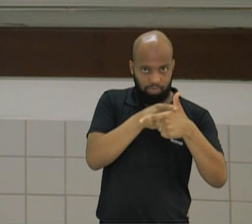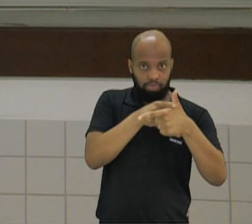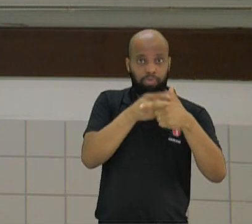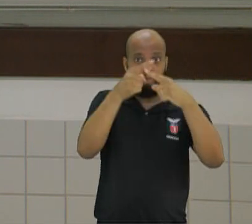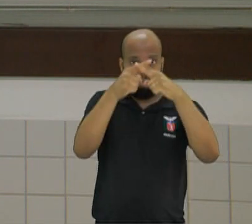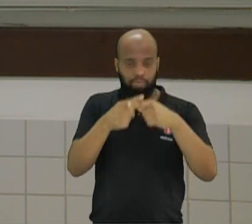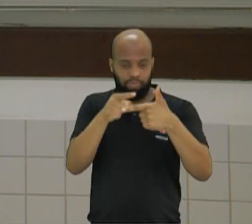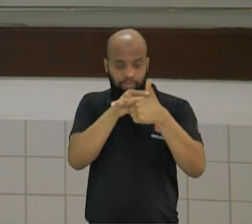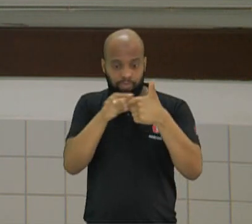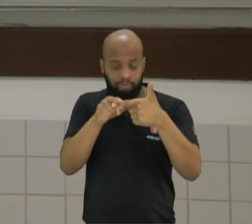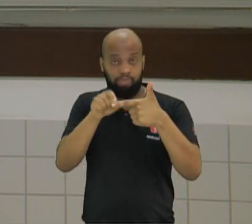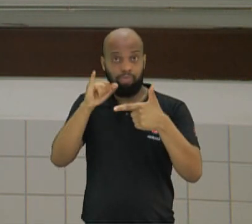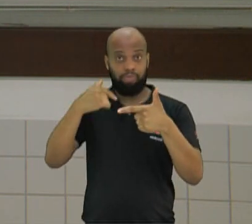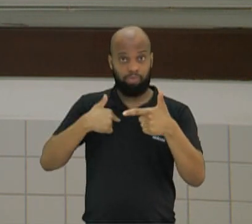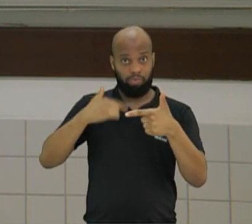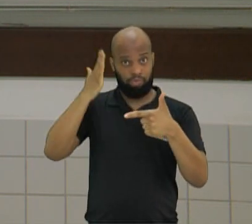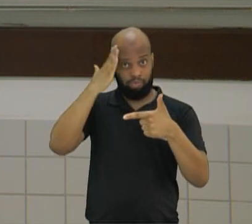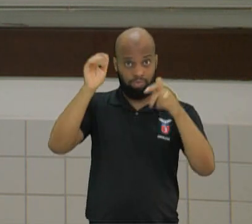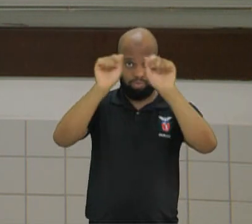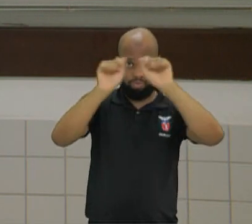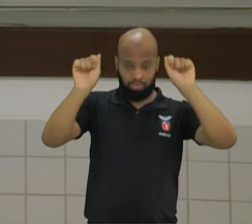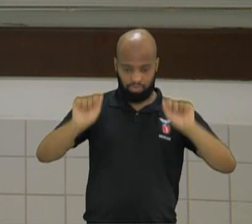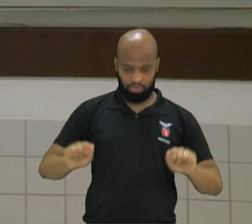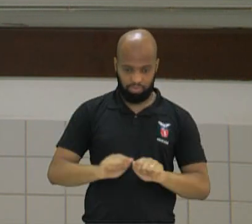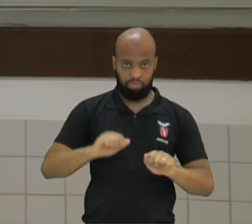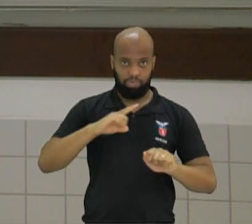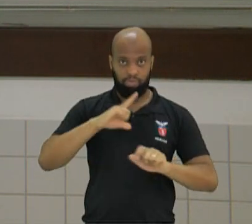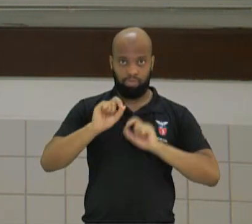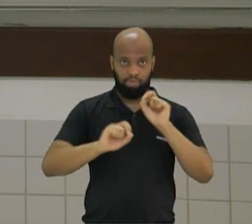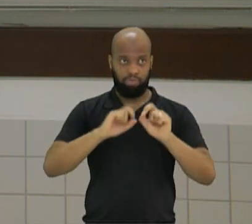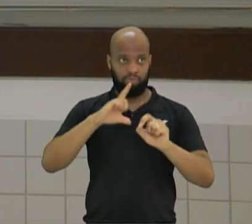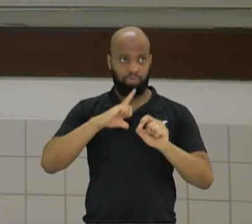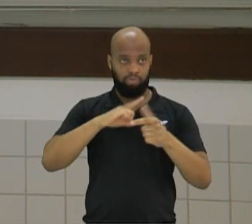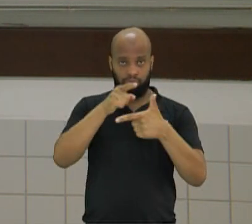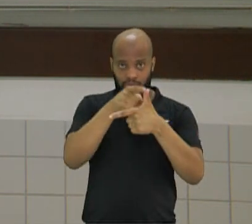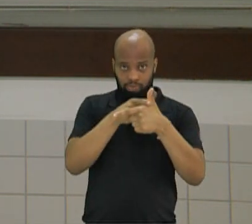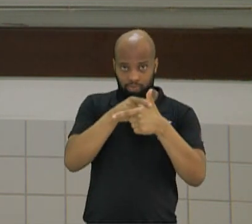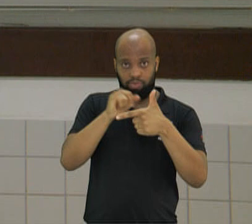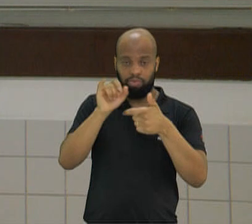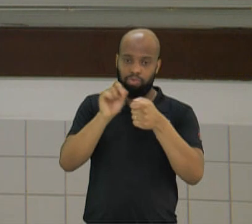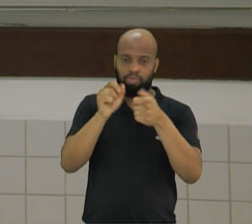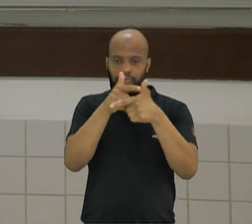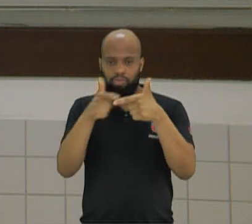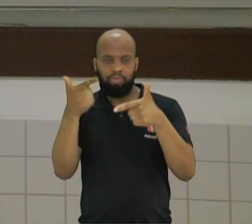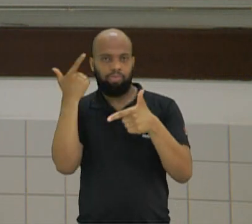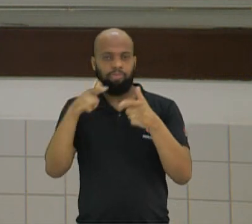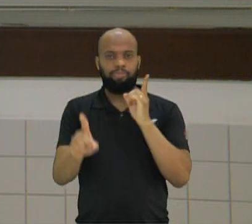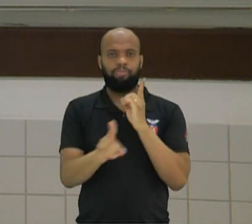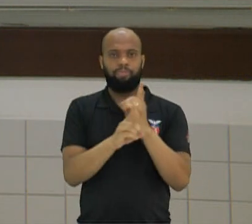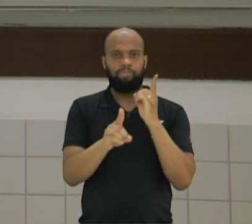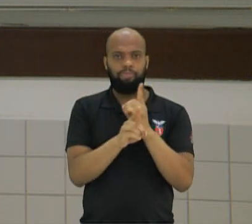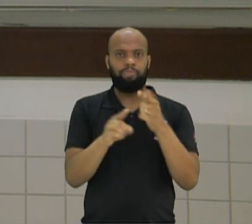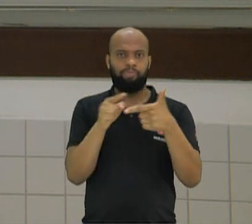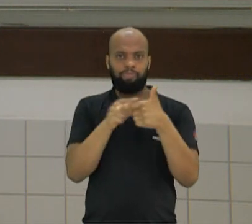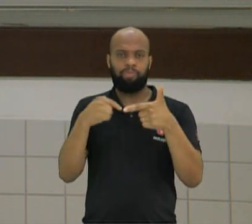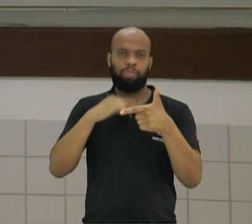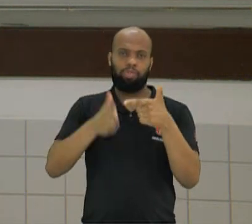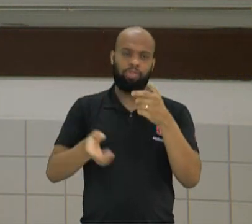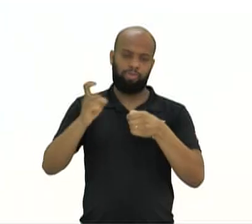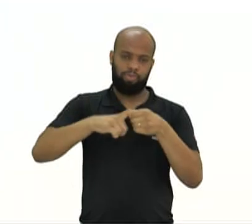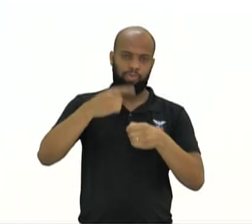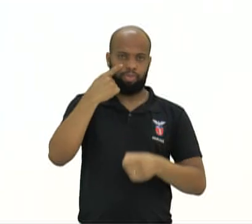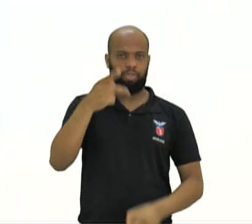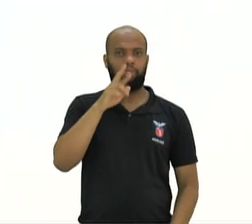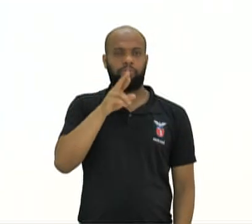tenho a área e eu tenho o comprimento, basta eu dividir a área pelo comprimento para achar a largura. Pense um pouquinho e eu já volto com a